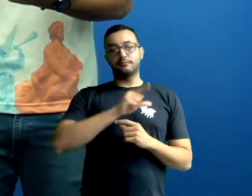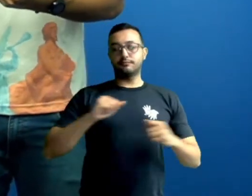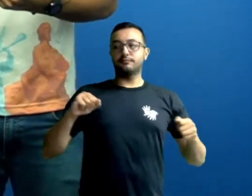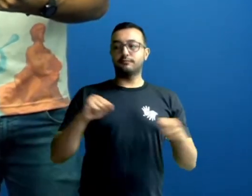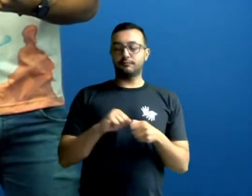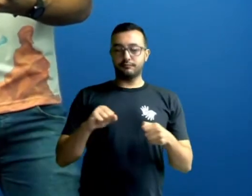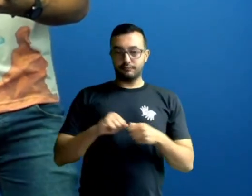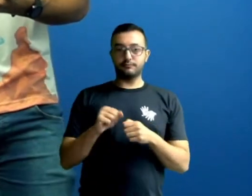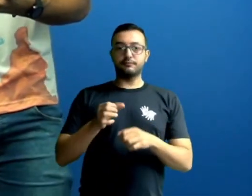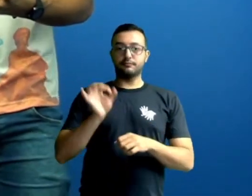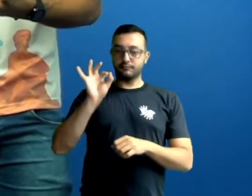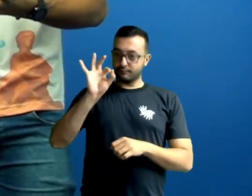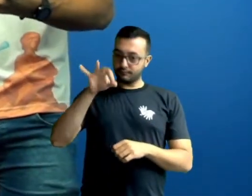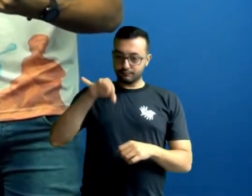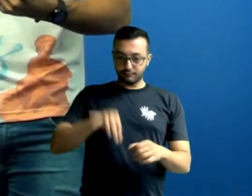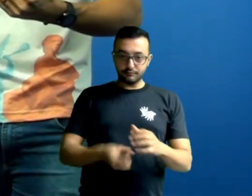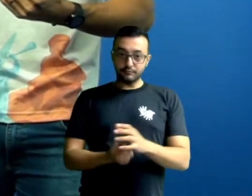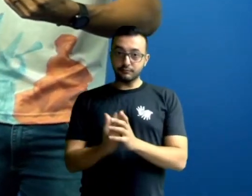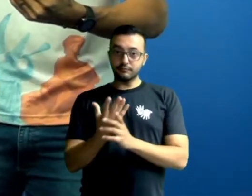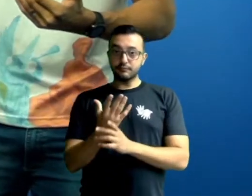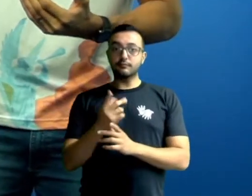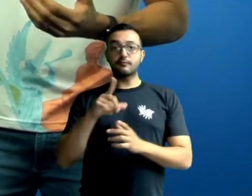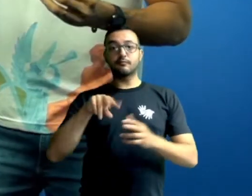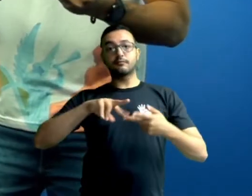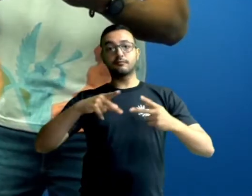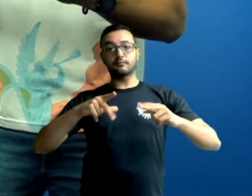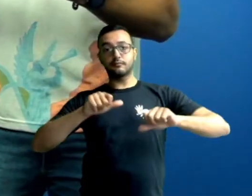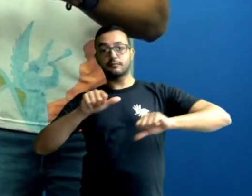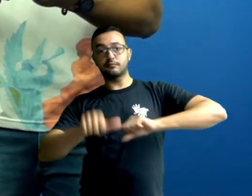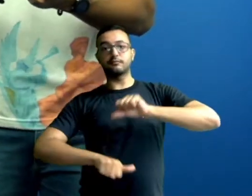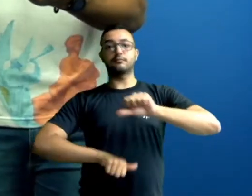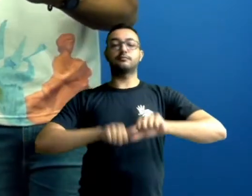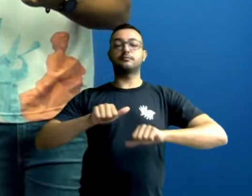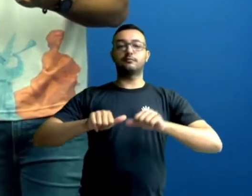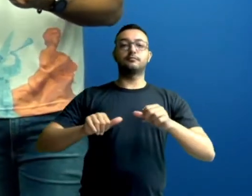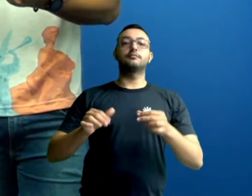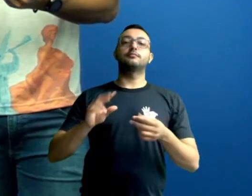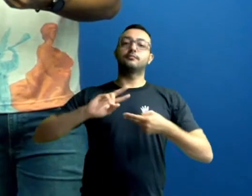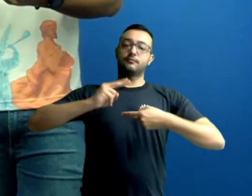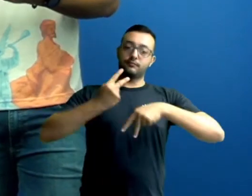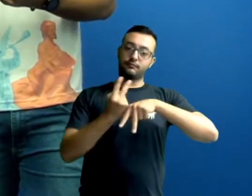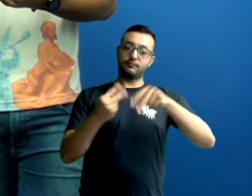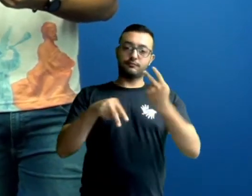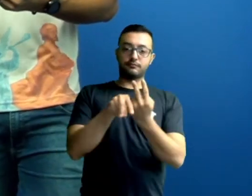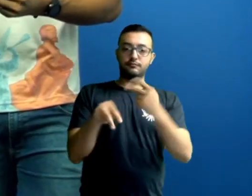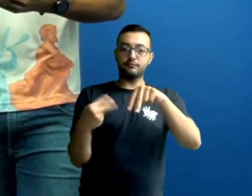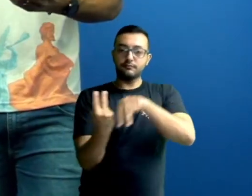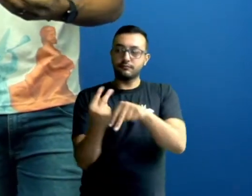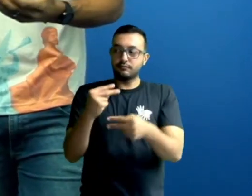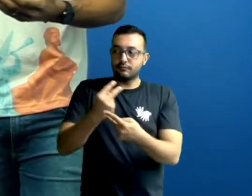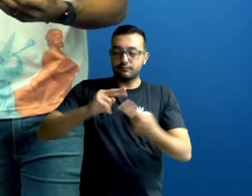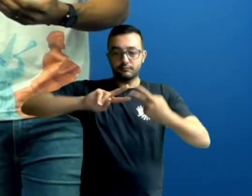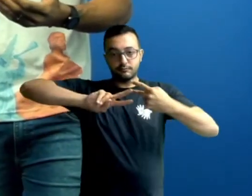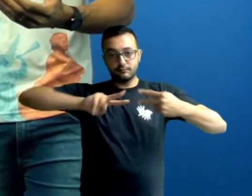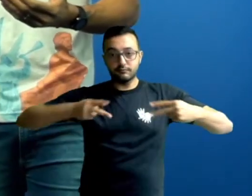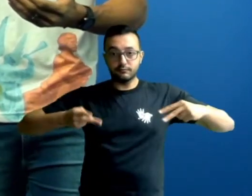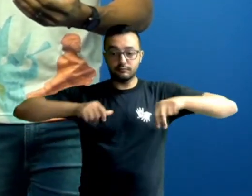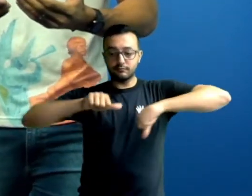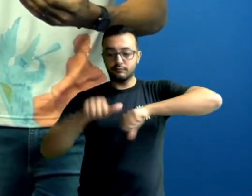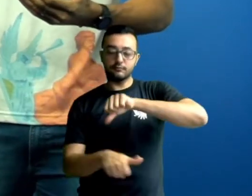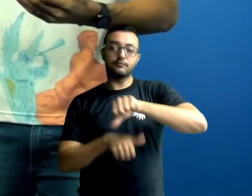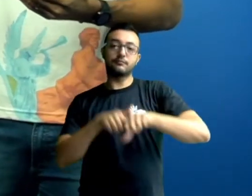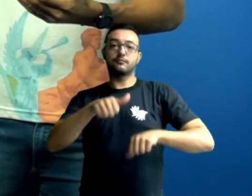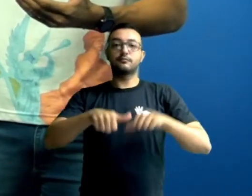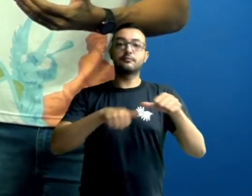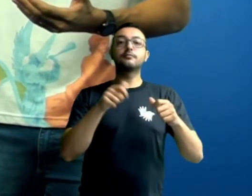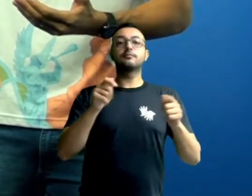fazer sementes que a gente chama de sementes transgênicas, né? Fazer modificações no DNA dessas plantas, fazendo com que elas se tornem